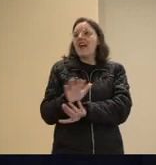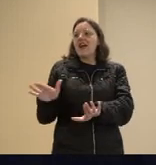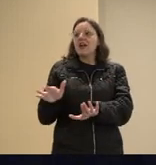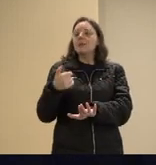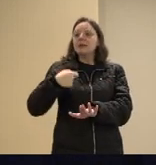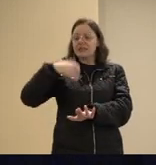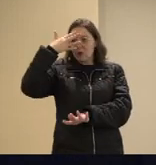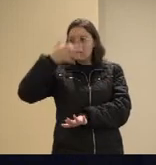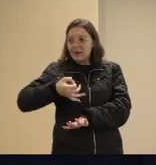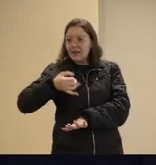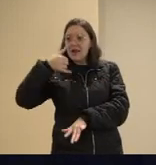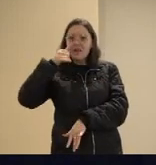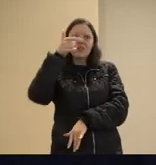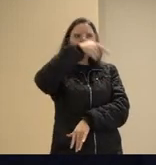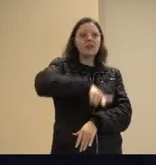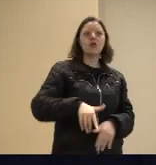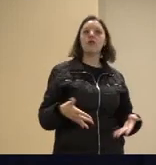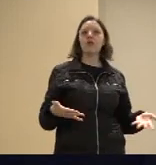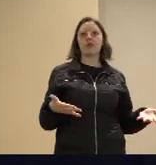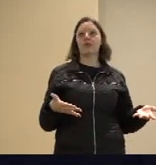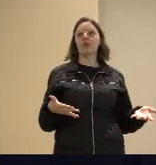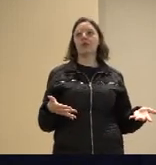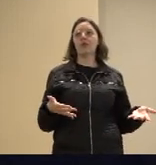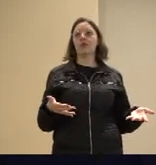repita. Né?